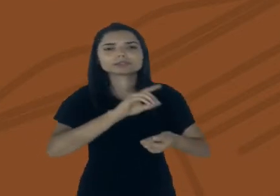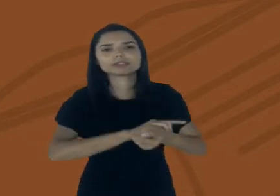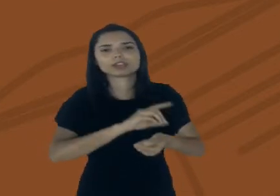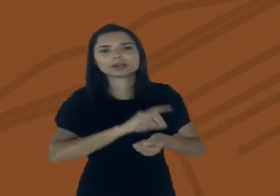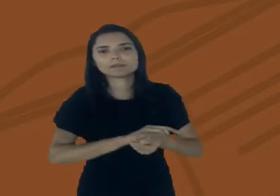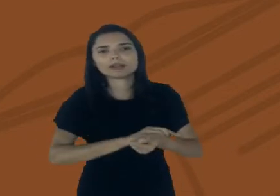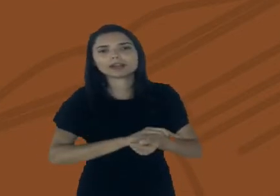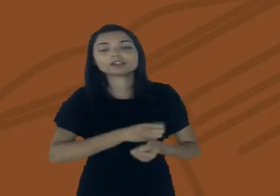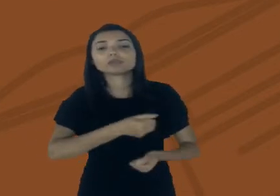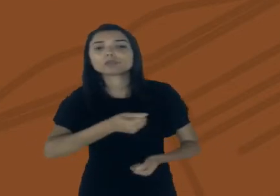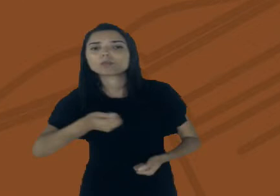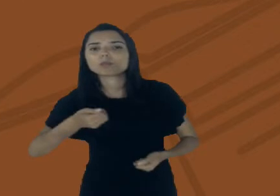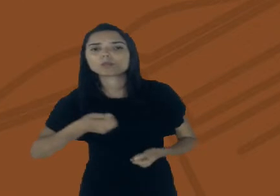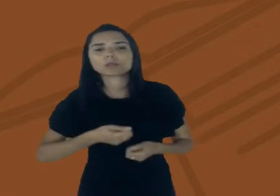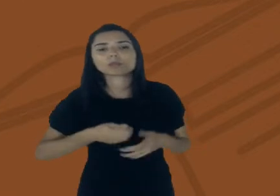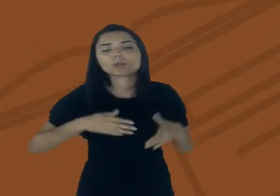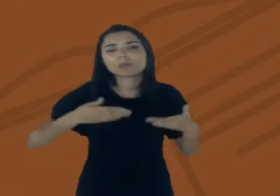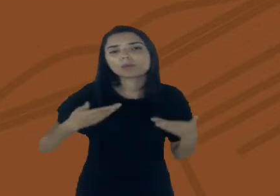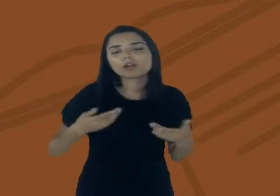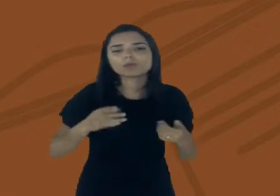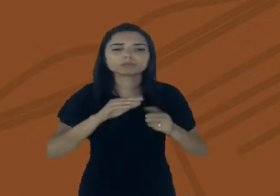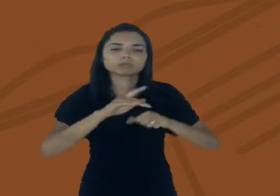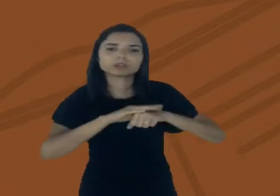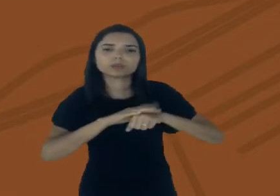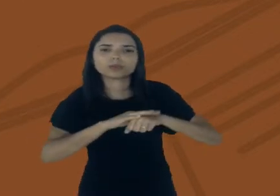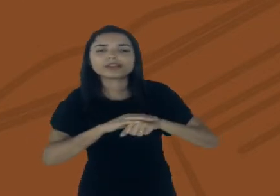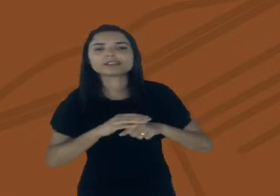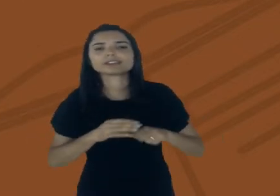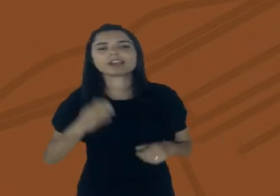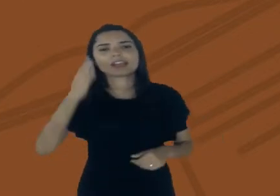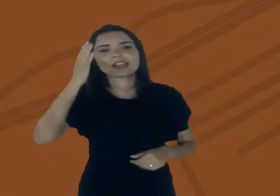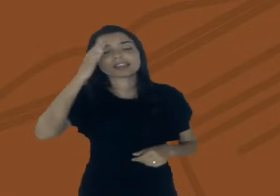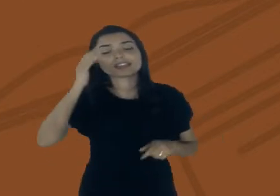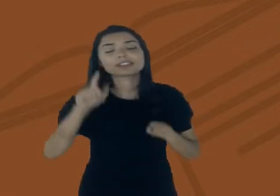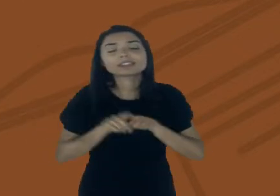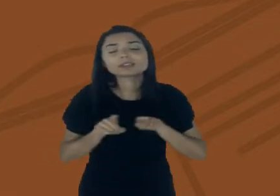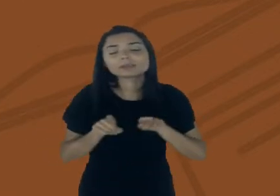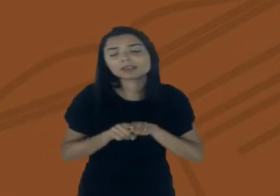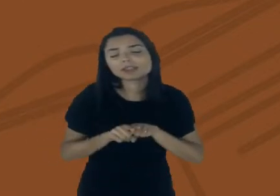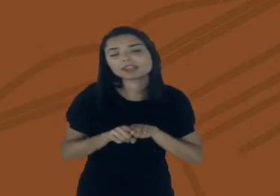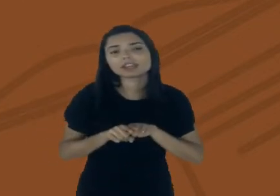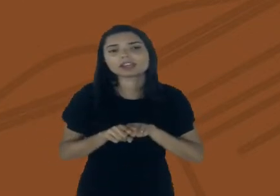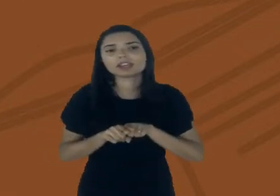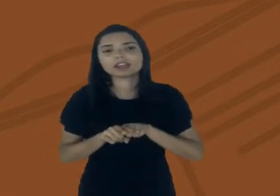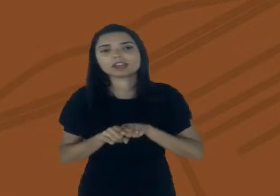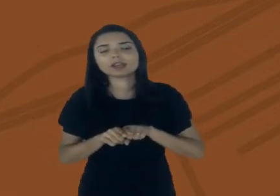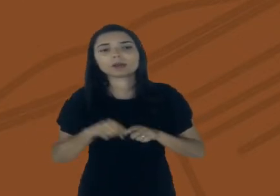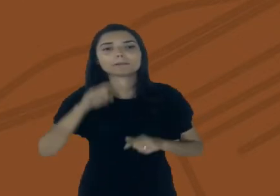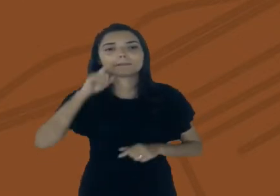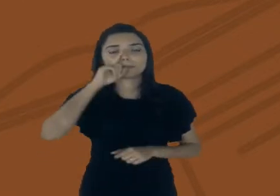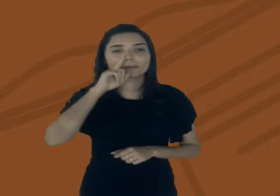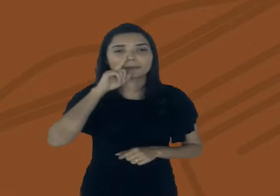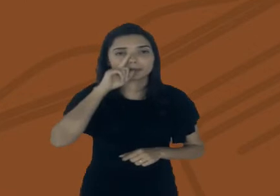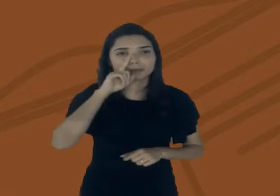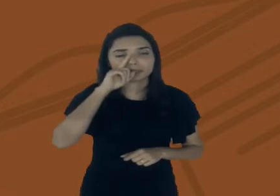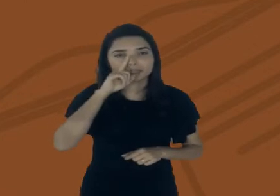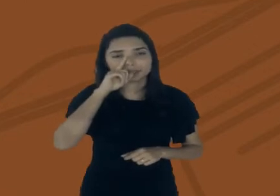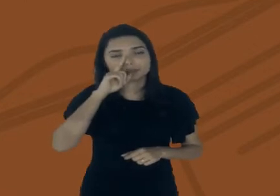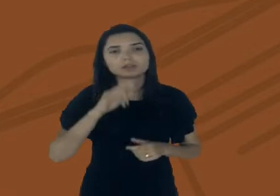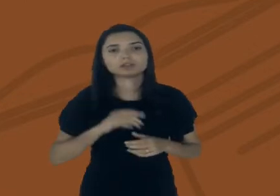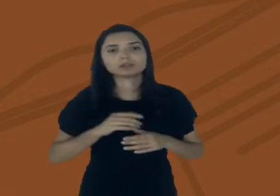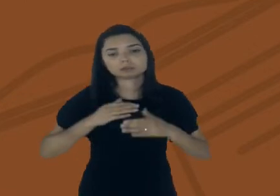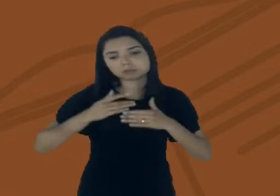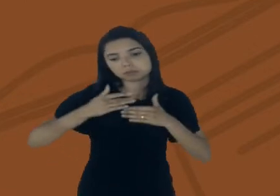é a doença. Os riscos e as complicações em longo prazo, os sintomas de hipoglicemia e a relação